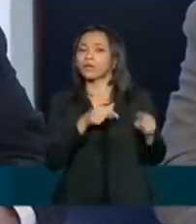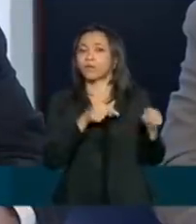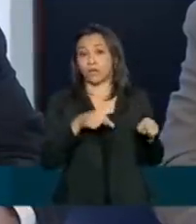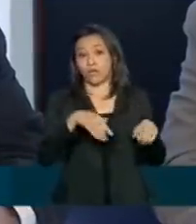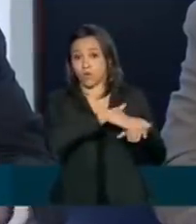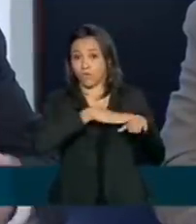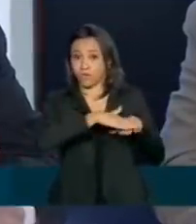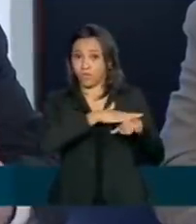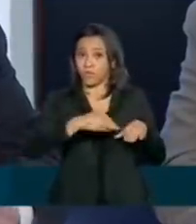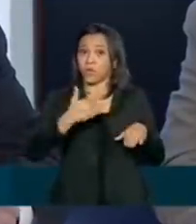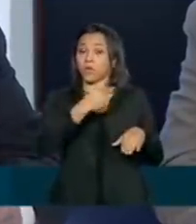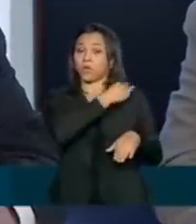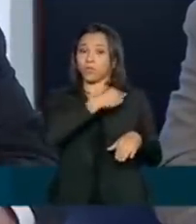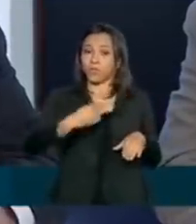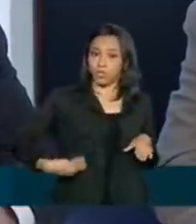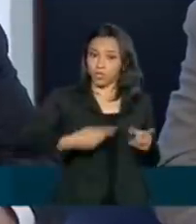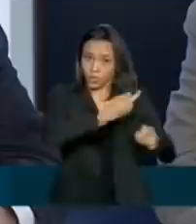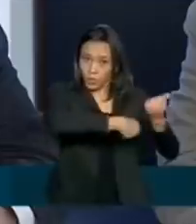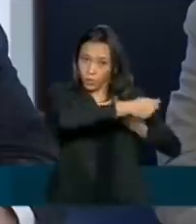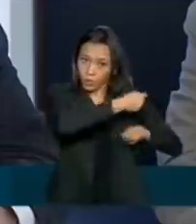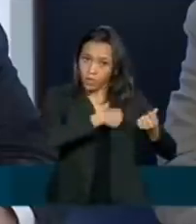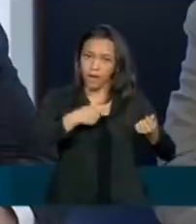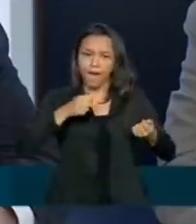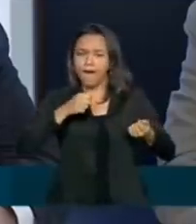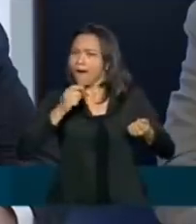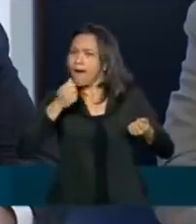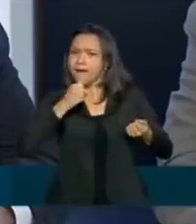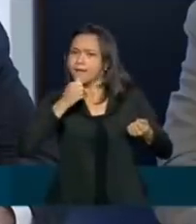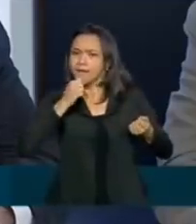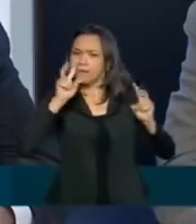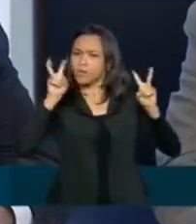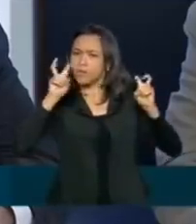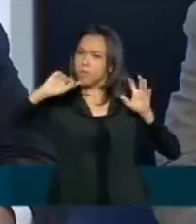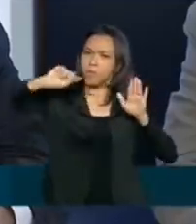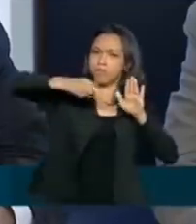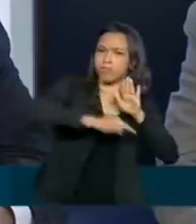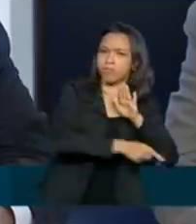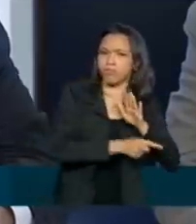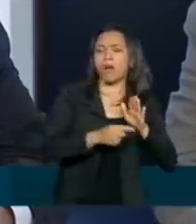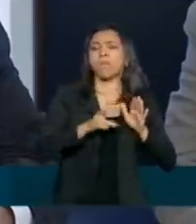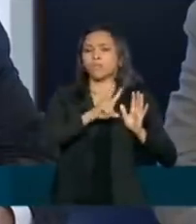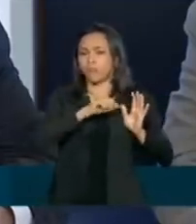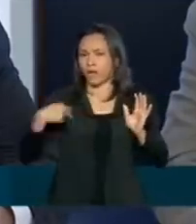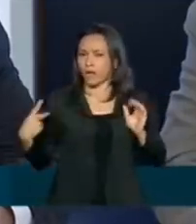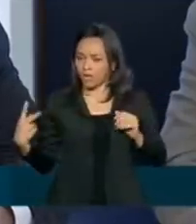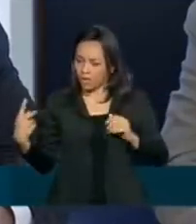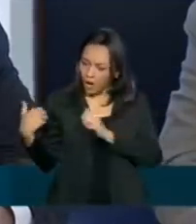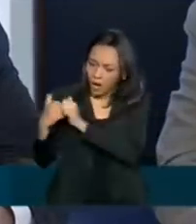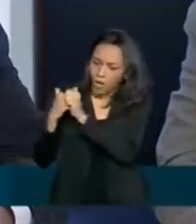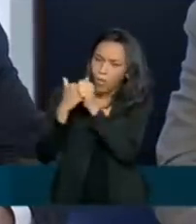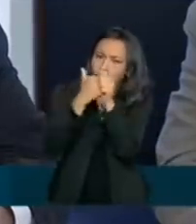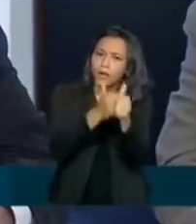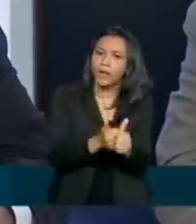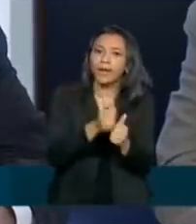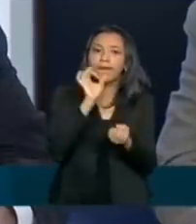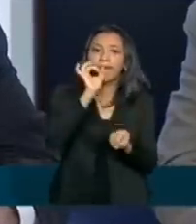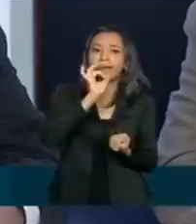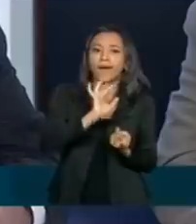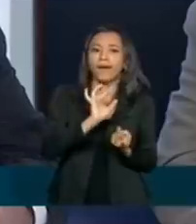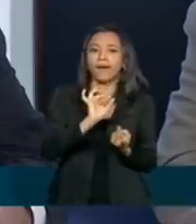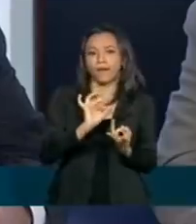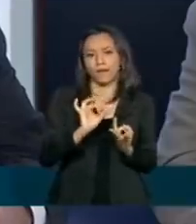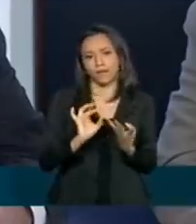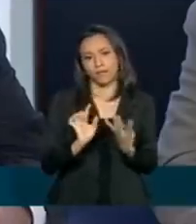tive esse tempo específico, mas nós vamos acompanhar efetivamente cada real